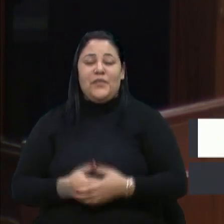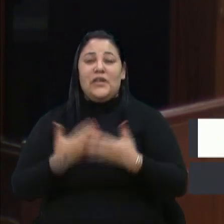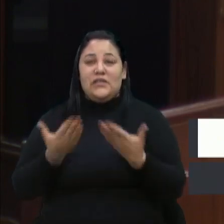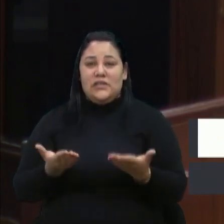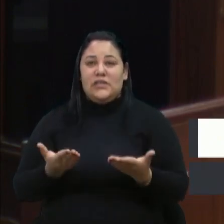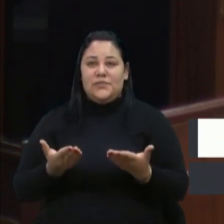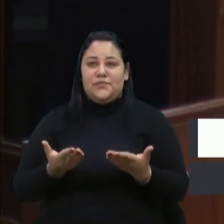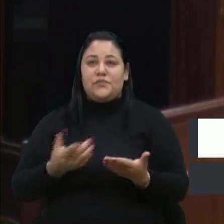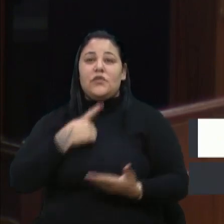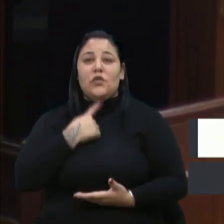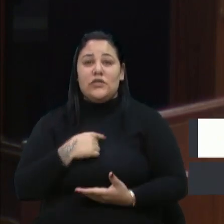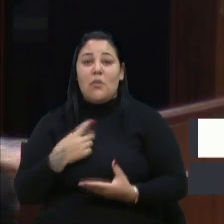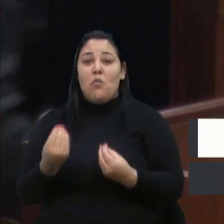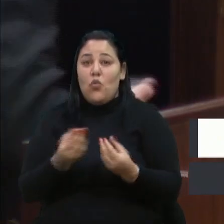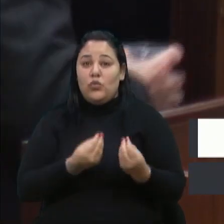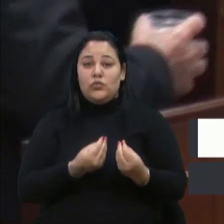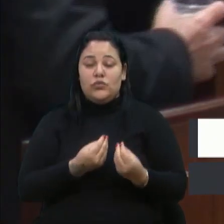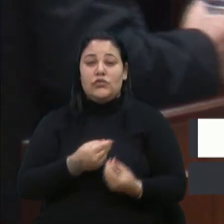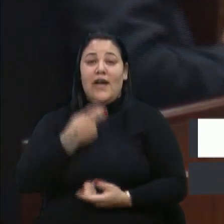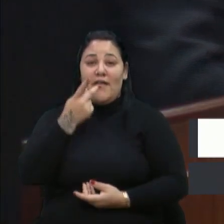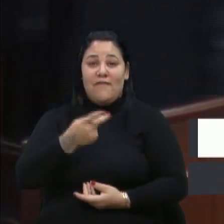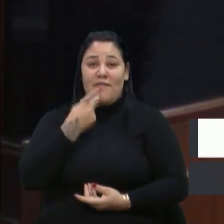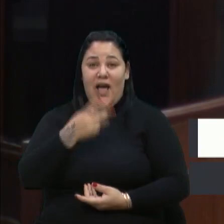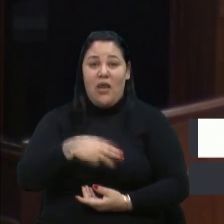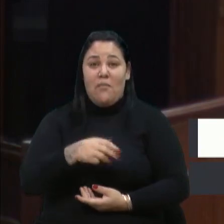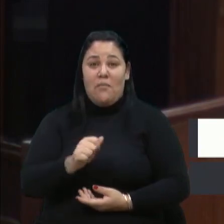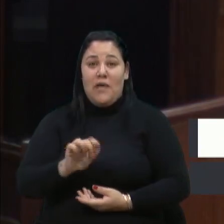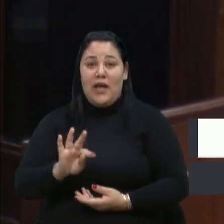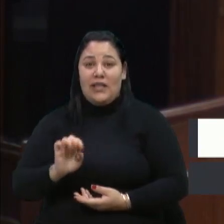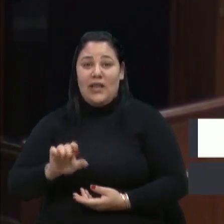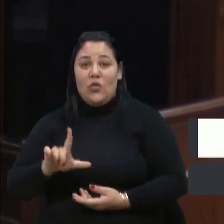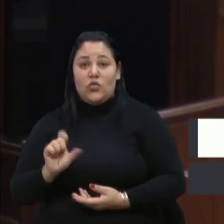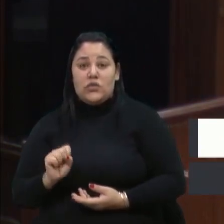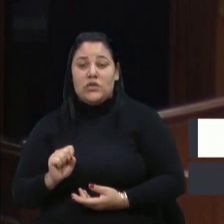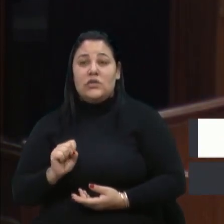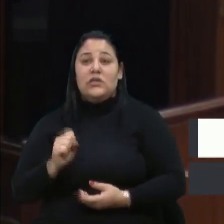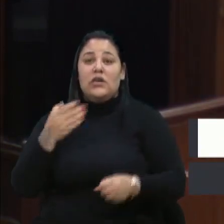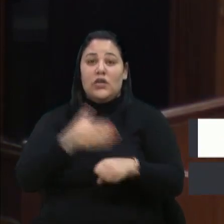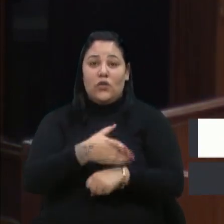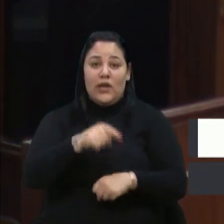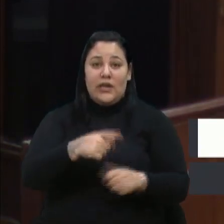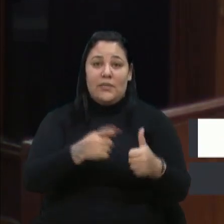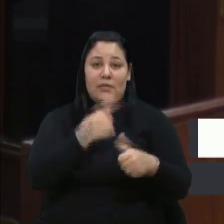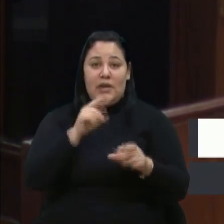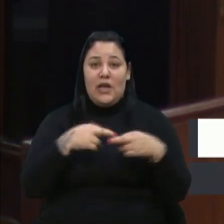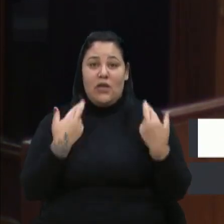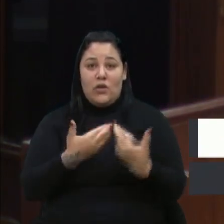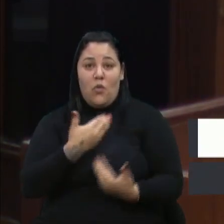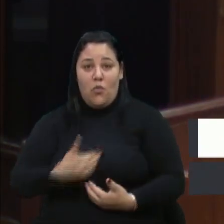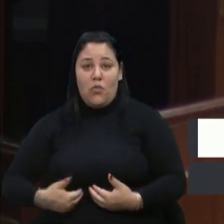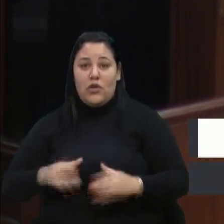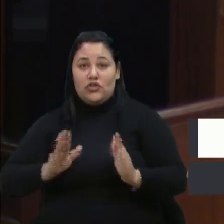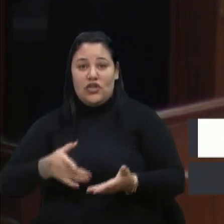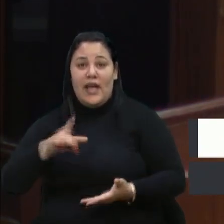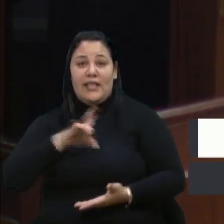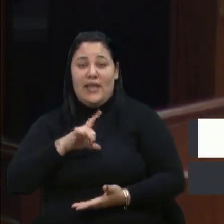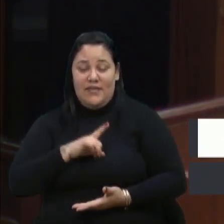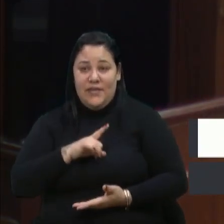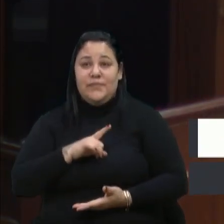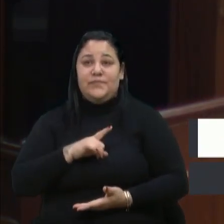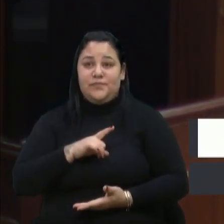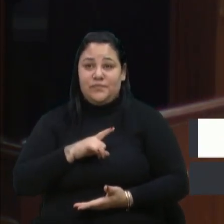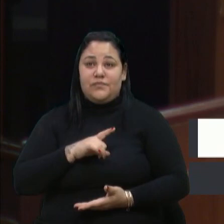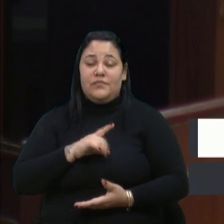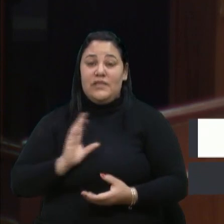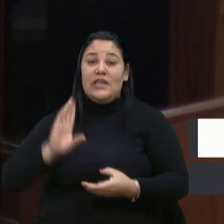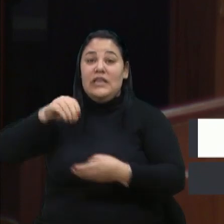gostei da fala do Matheus, que ele chegou em Caxias do Sul, na primeira audiência pública que estava acontecendo lá e tumultuada dentro do